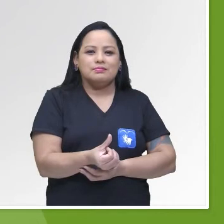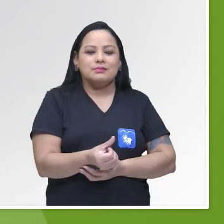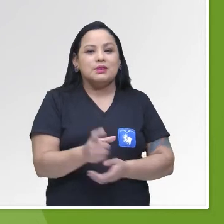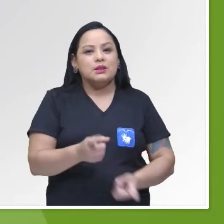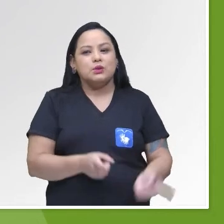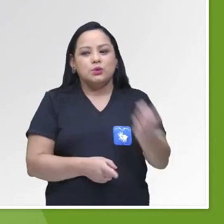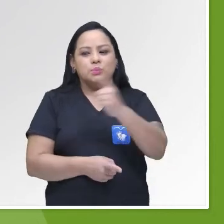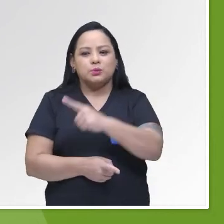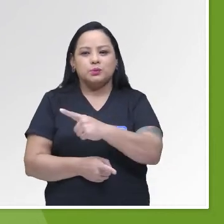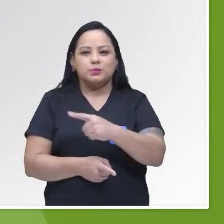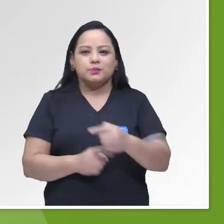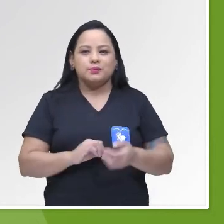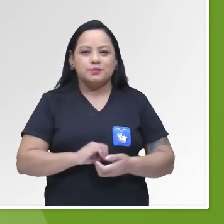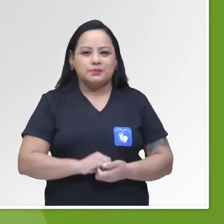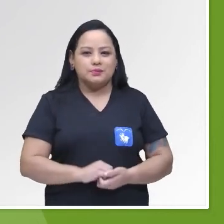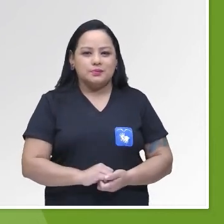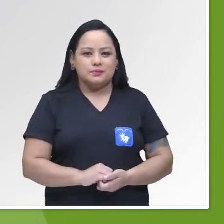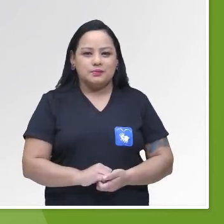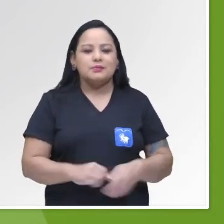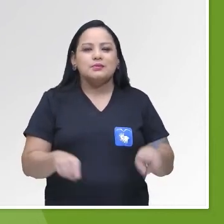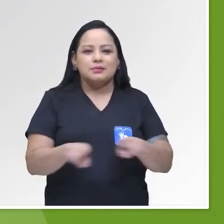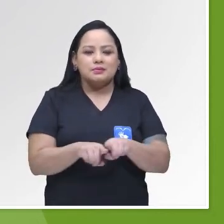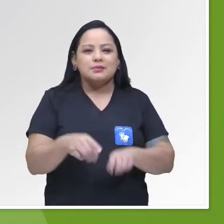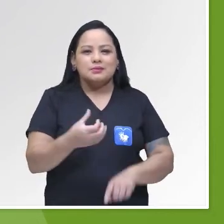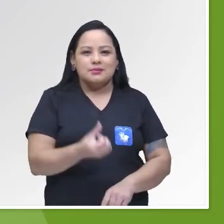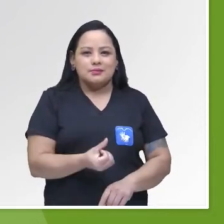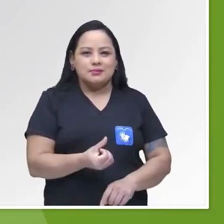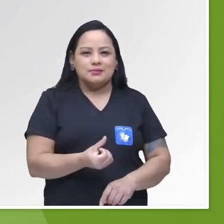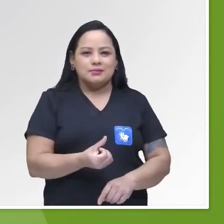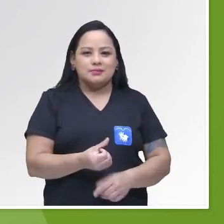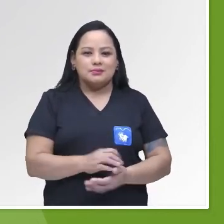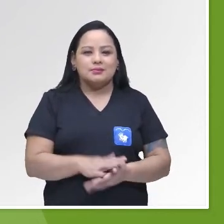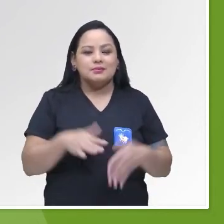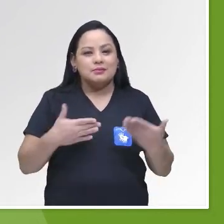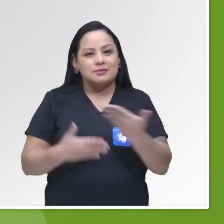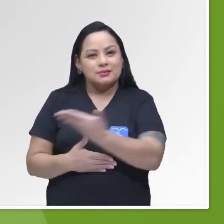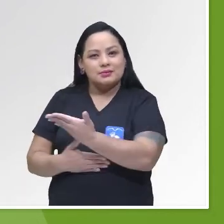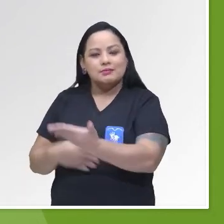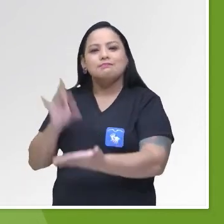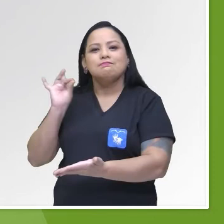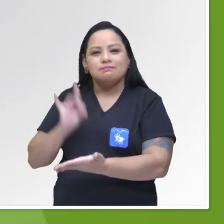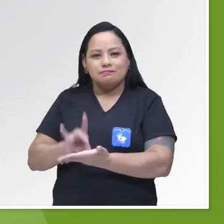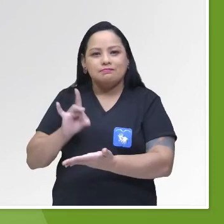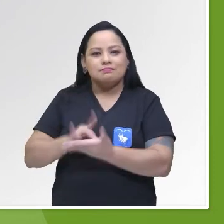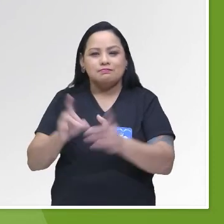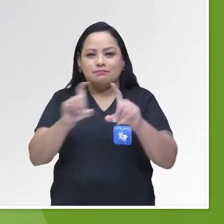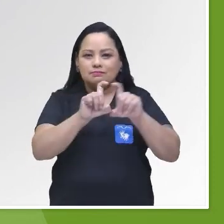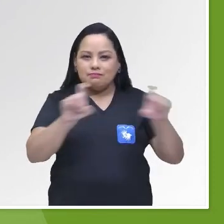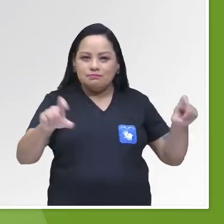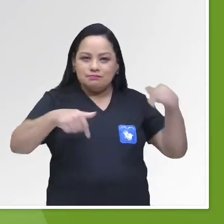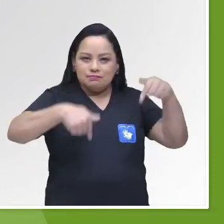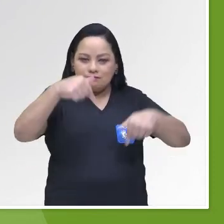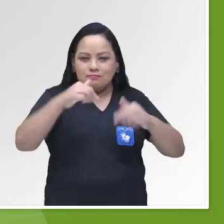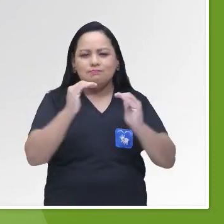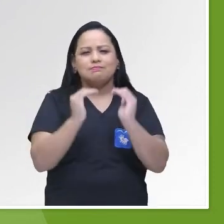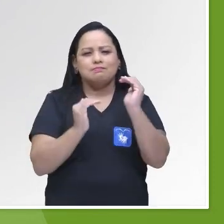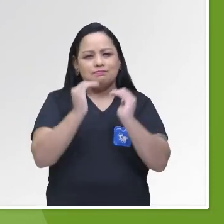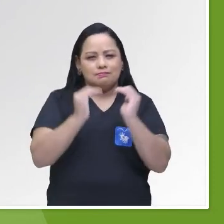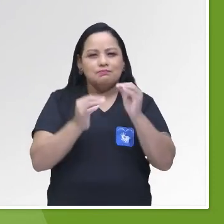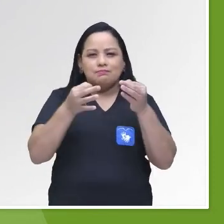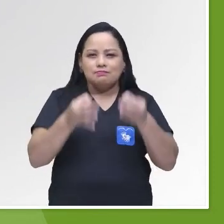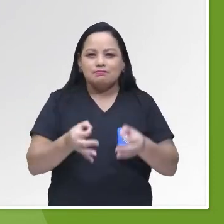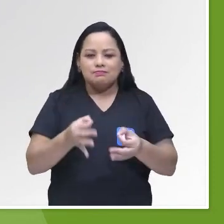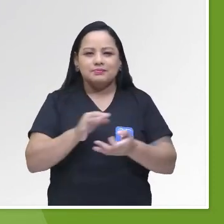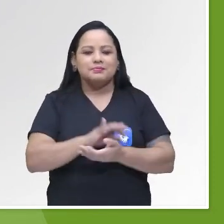nos produtos também ele passa a ser 6. Então, isso aqui confirma que a equação está